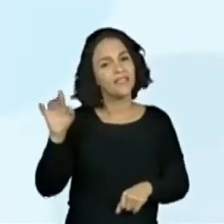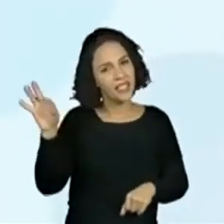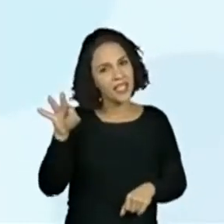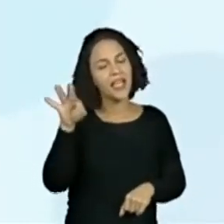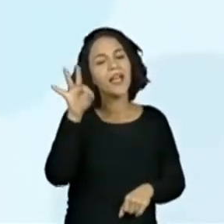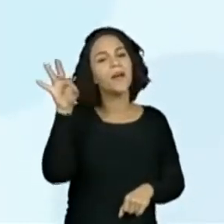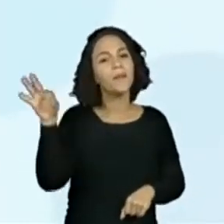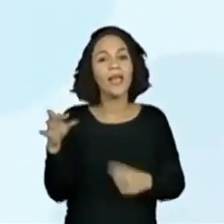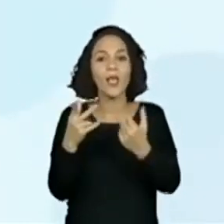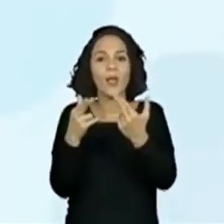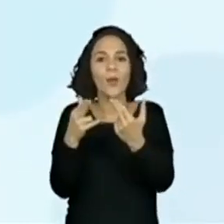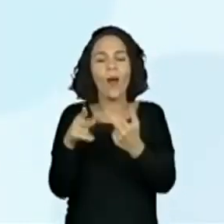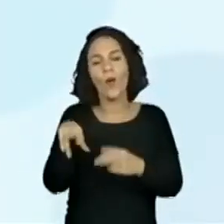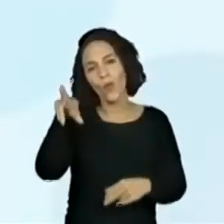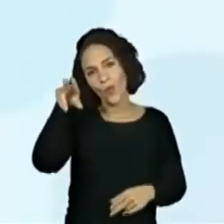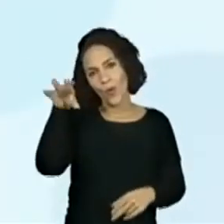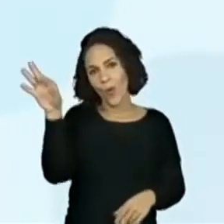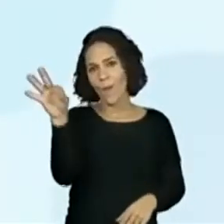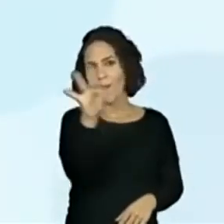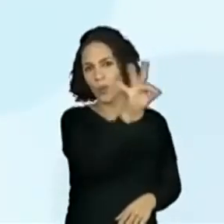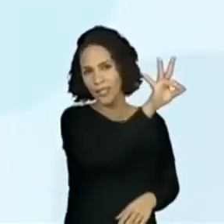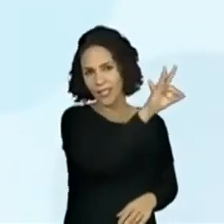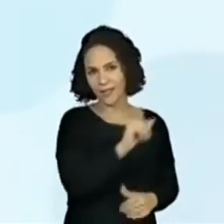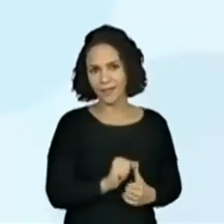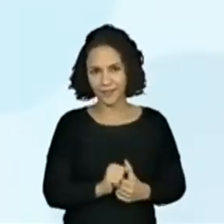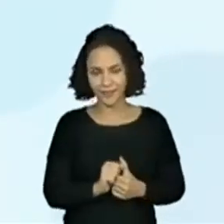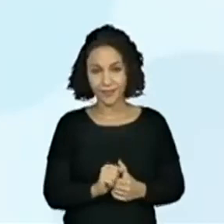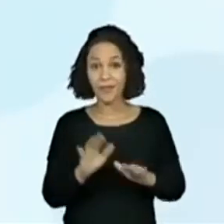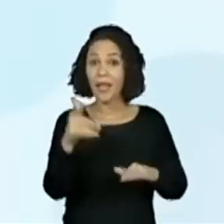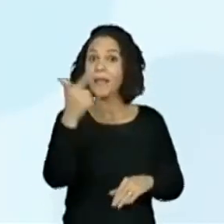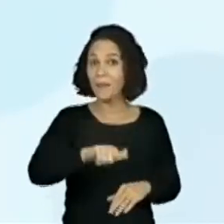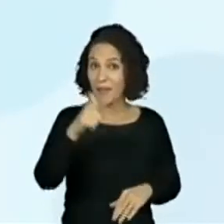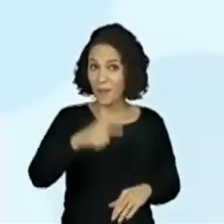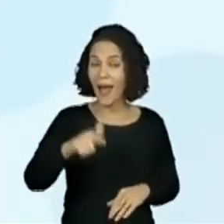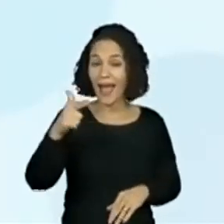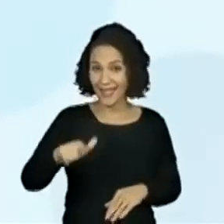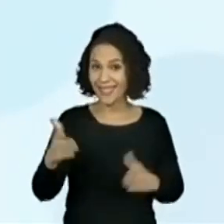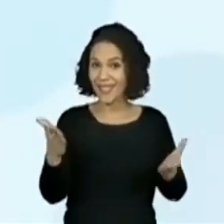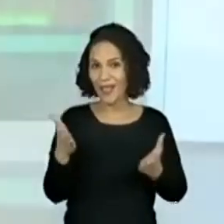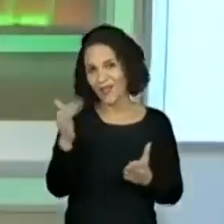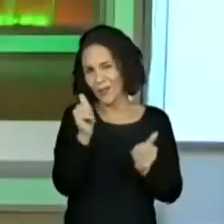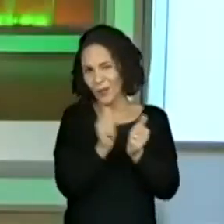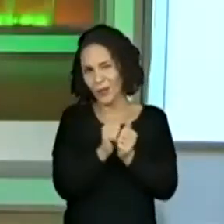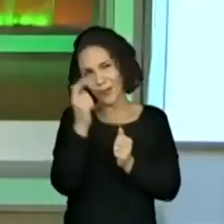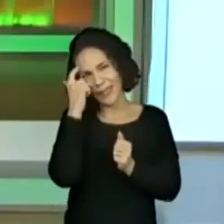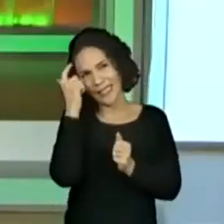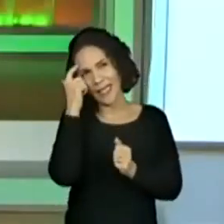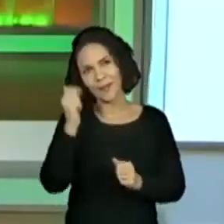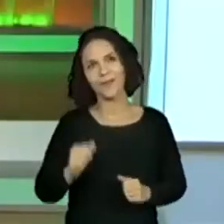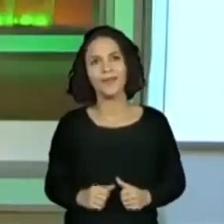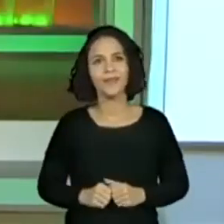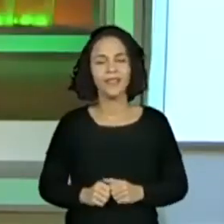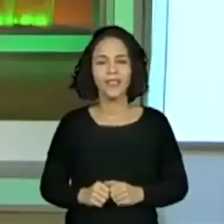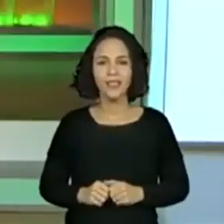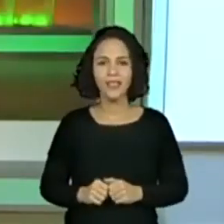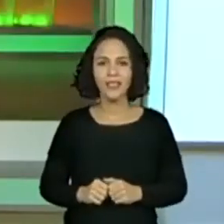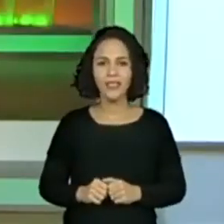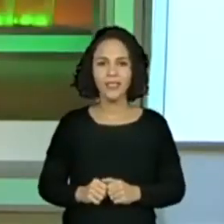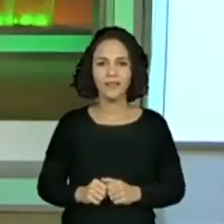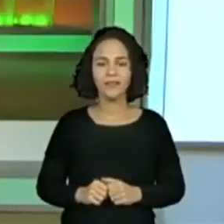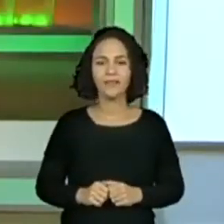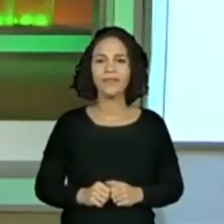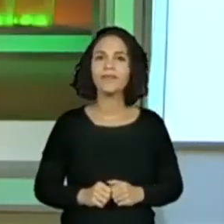Também, assim como a mosca. Mas temos mais insetos para que possamos juntos pensar. Então, a gente conversou sobre a